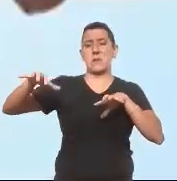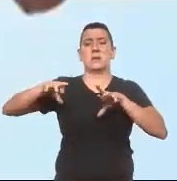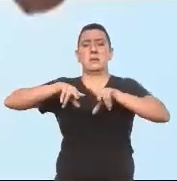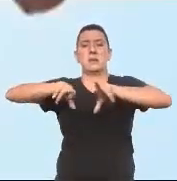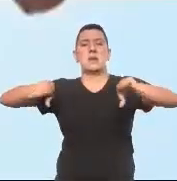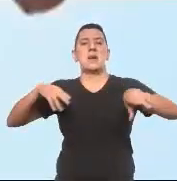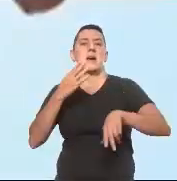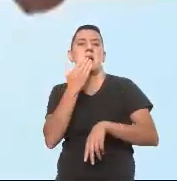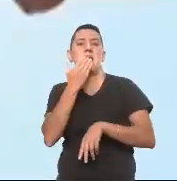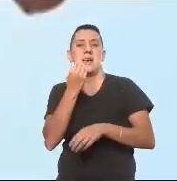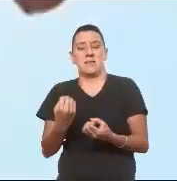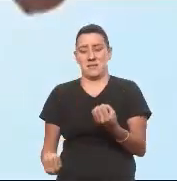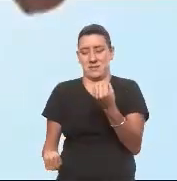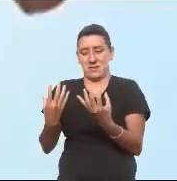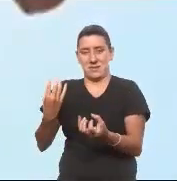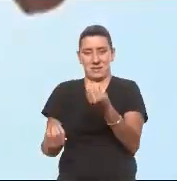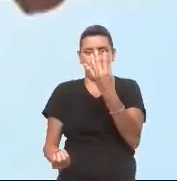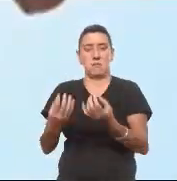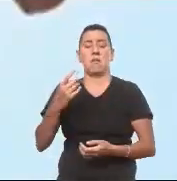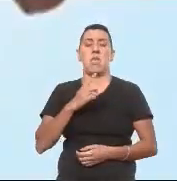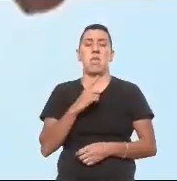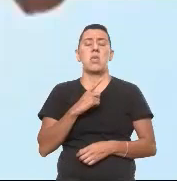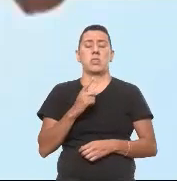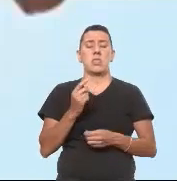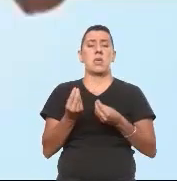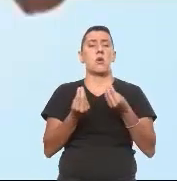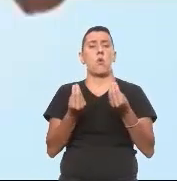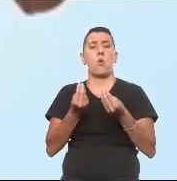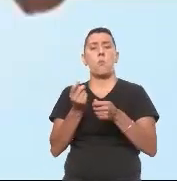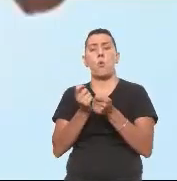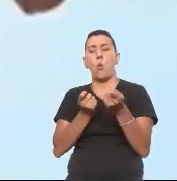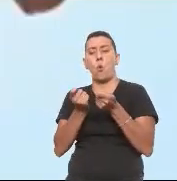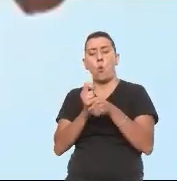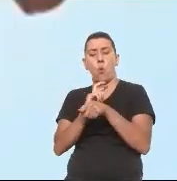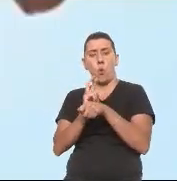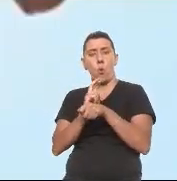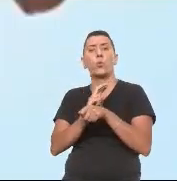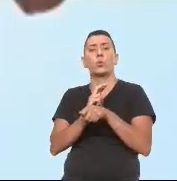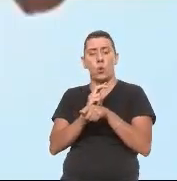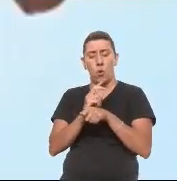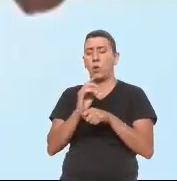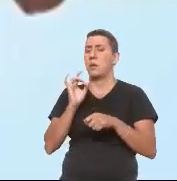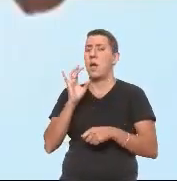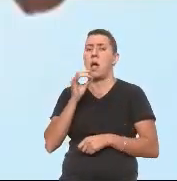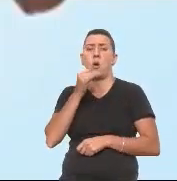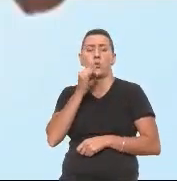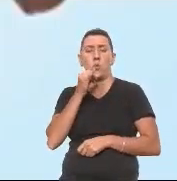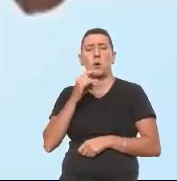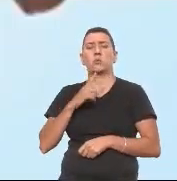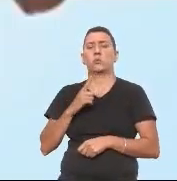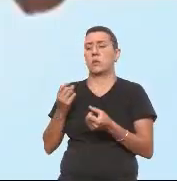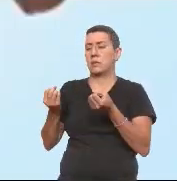alimentos é totalmente gerenciado de maneira remota com sensores e ali eu tenho controle de umidade controle de